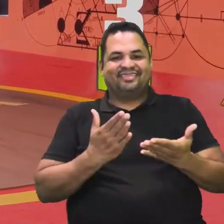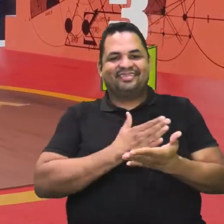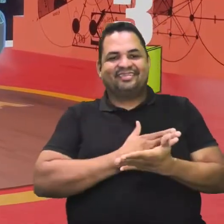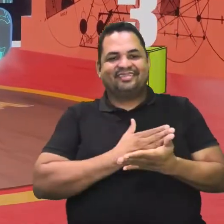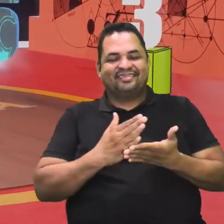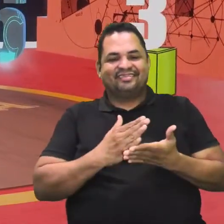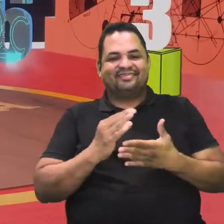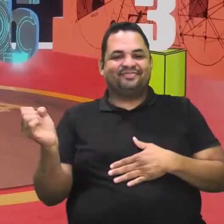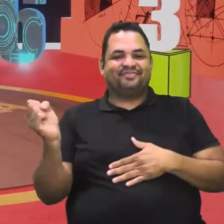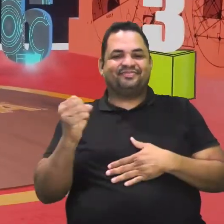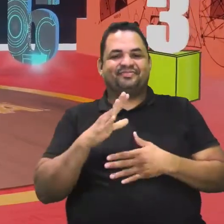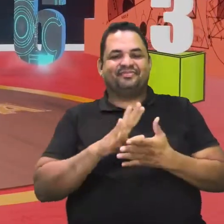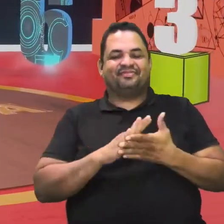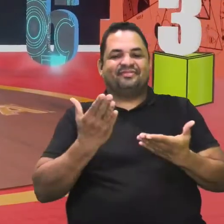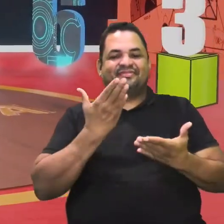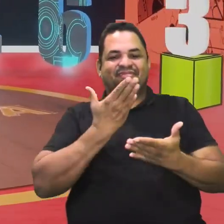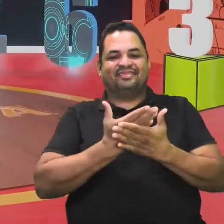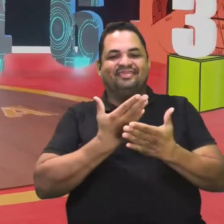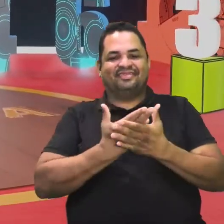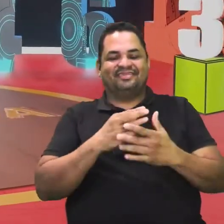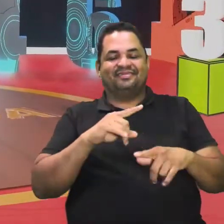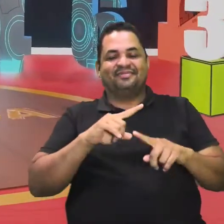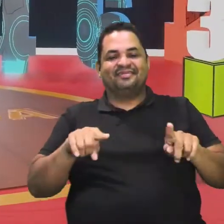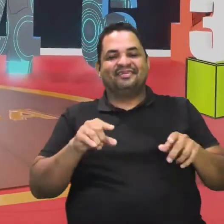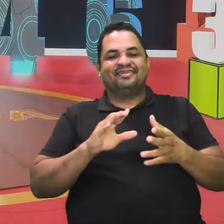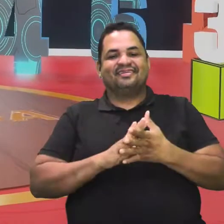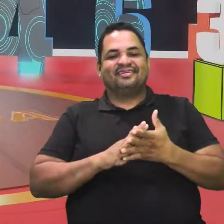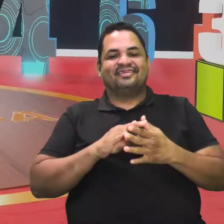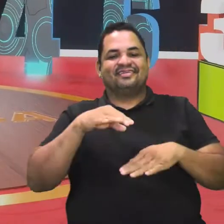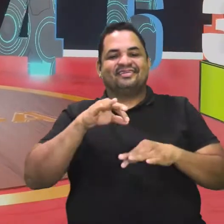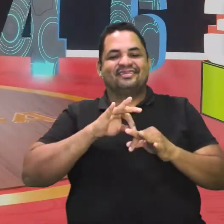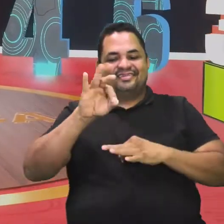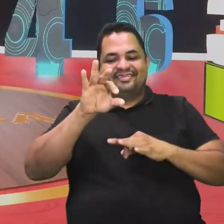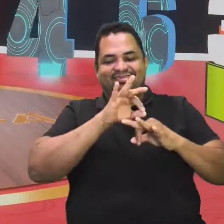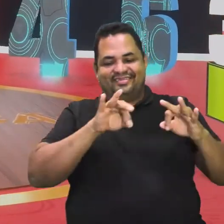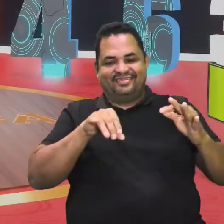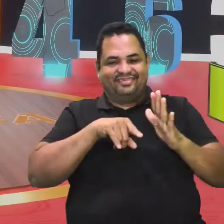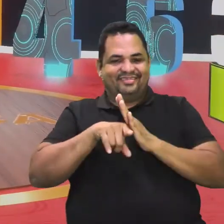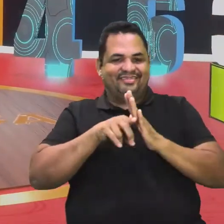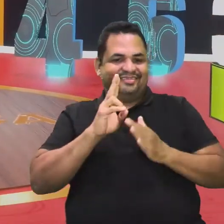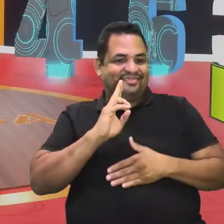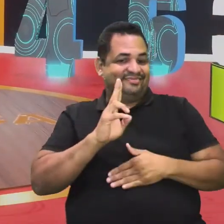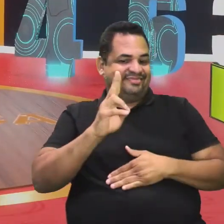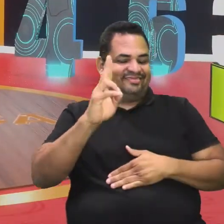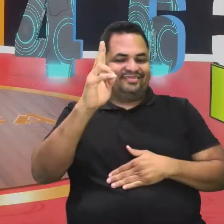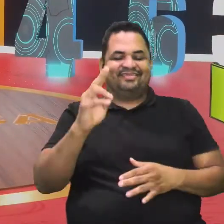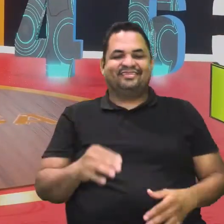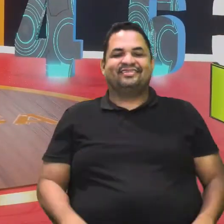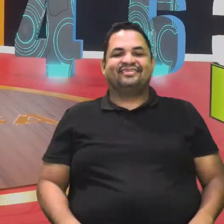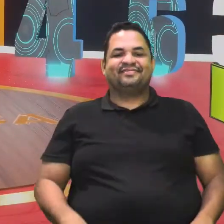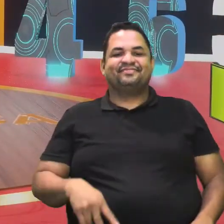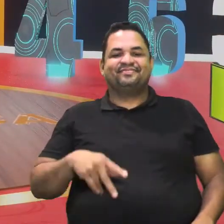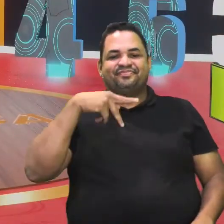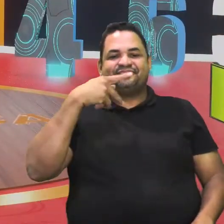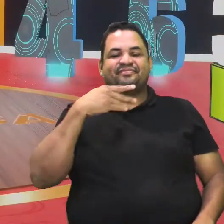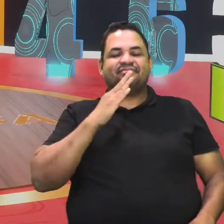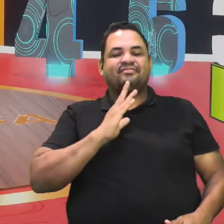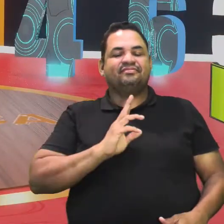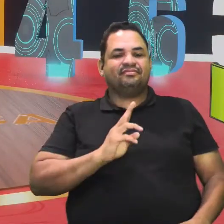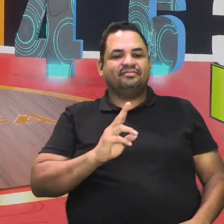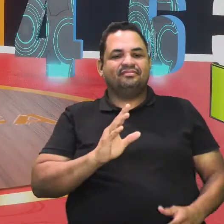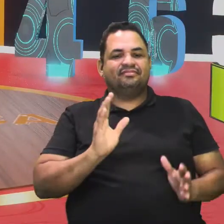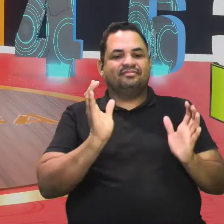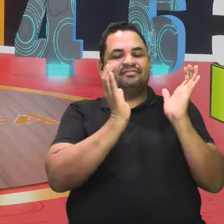se inicia novos episódios, mas a geometria analítica não abandona a galera, né? Não. Falamos desde o começo